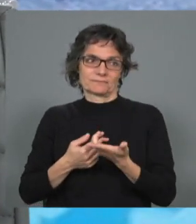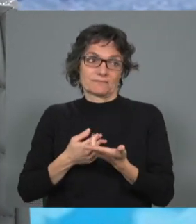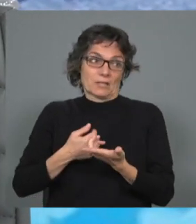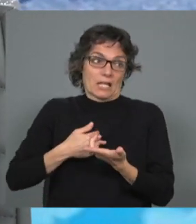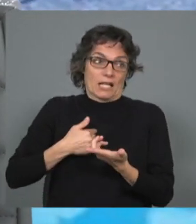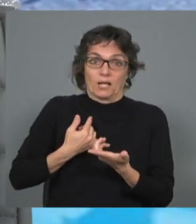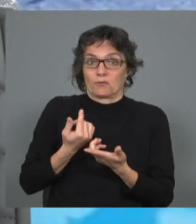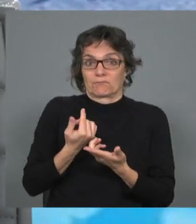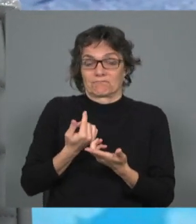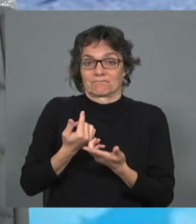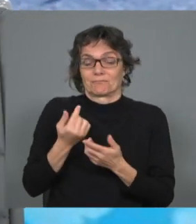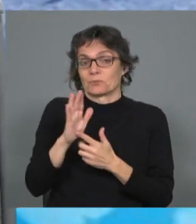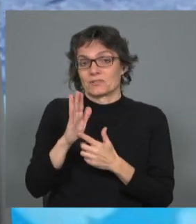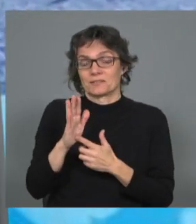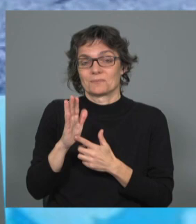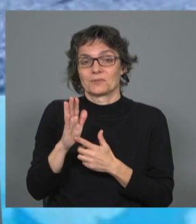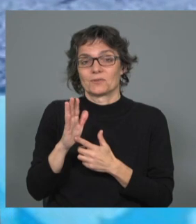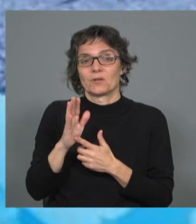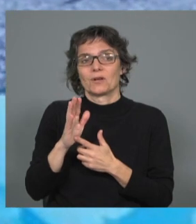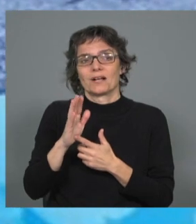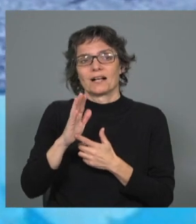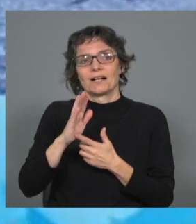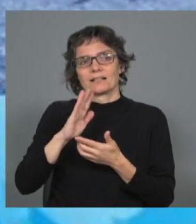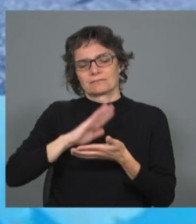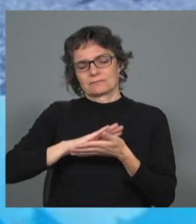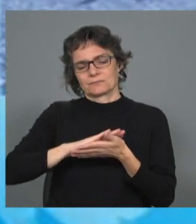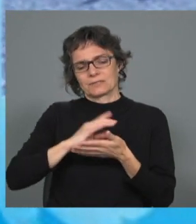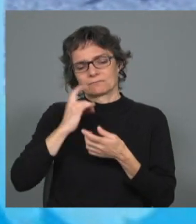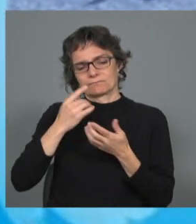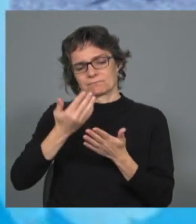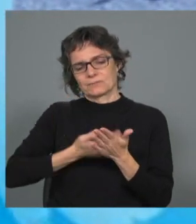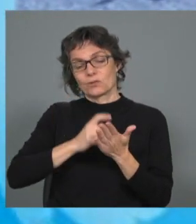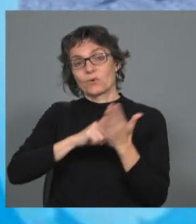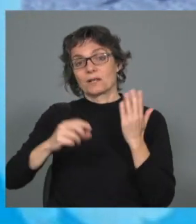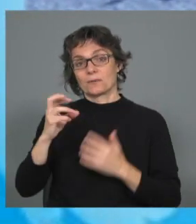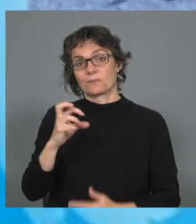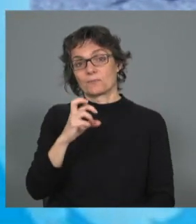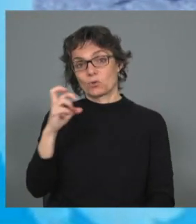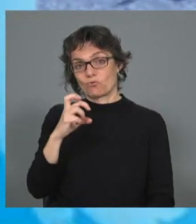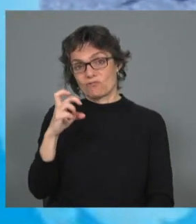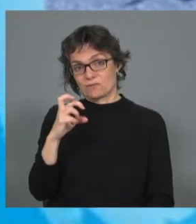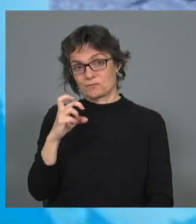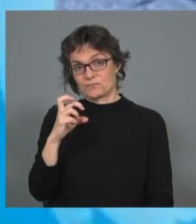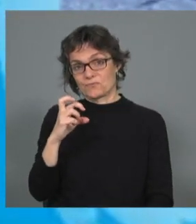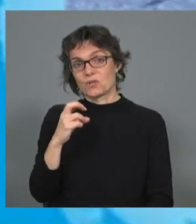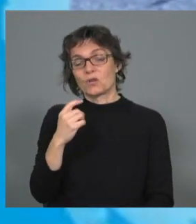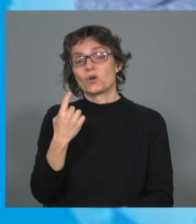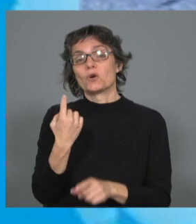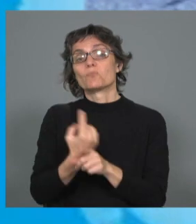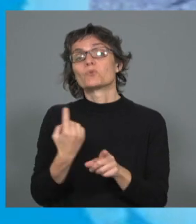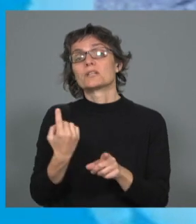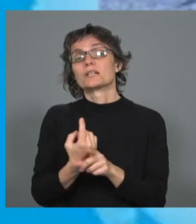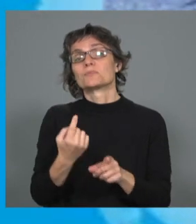calhar, quando penso na Amoris Laetitia, tendo muito a pensar no capítulo 8. E o capítulo 8 é só... Tem